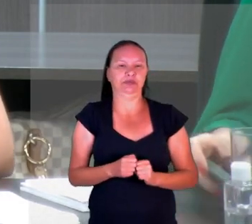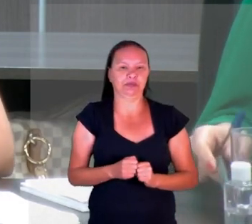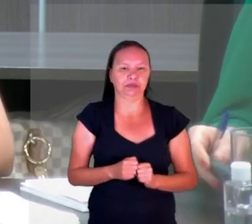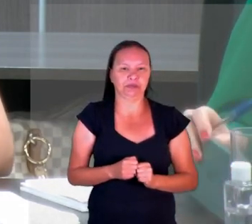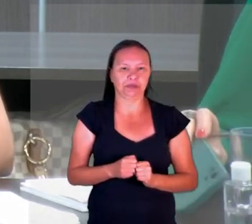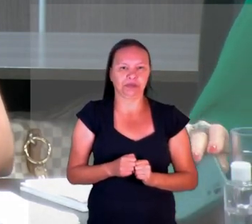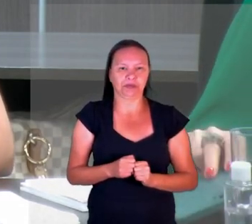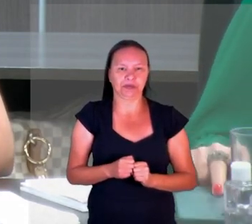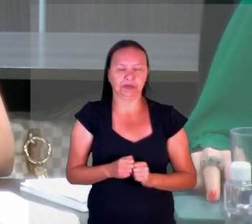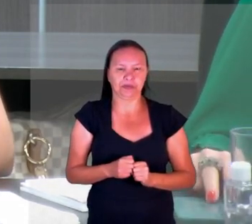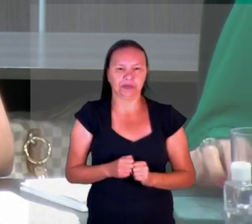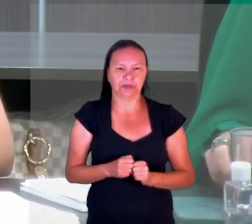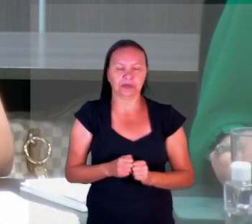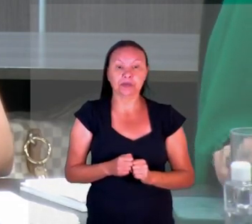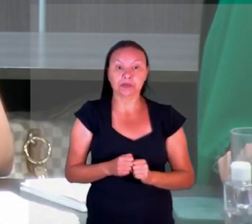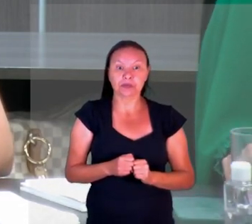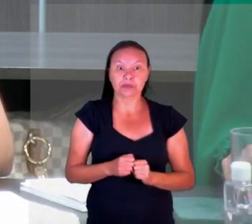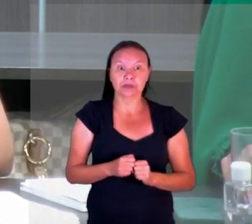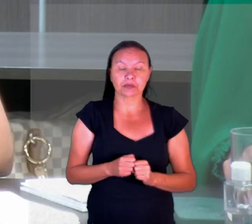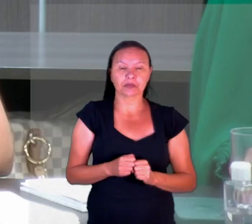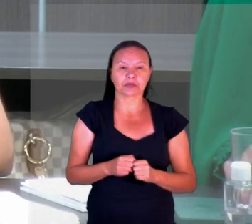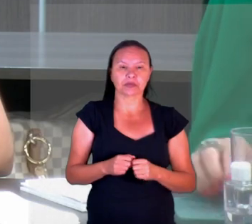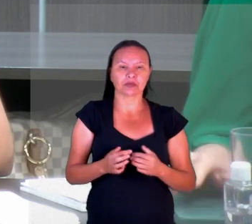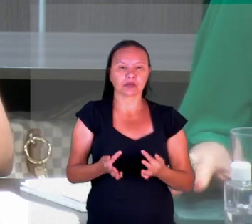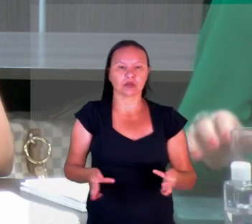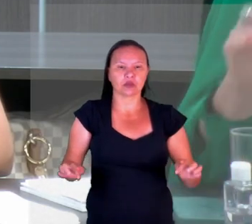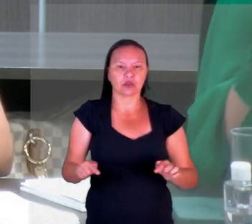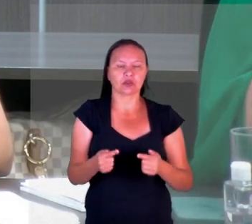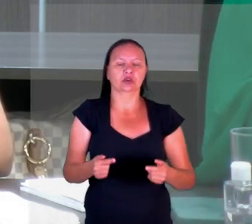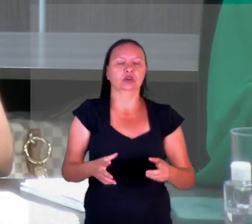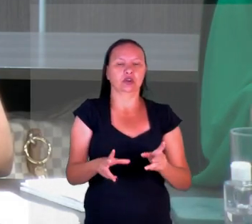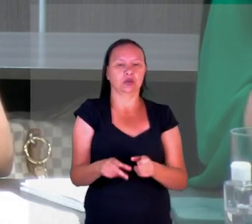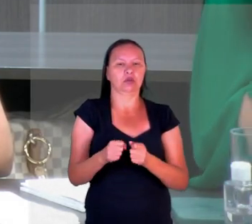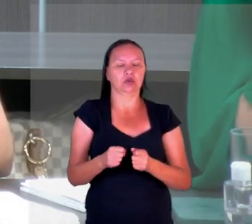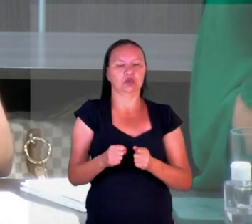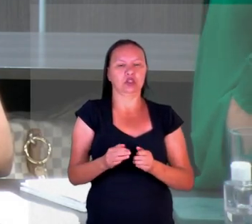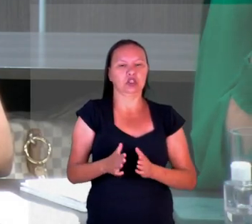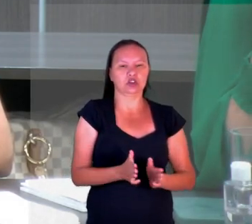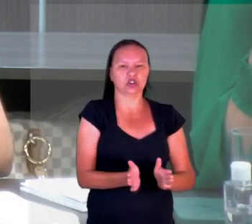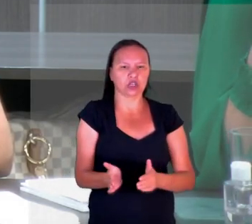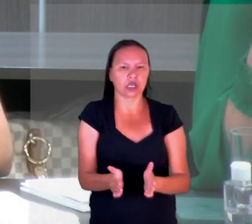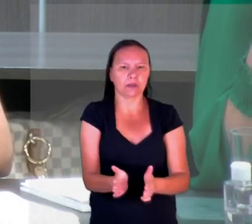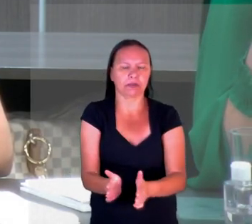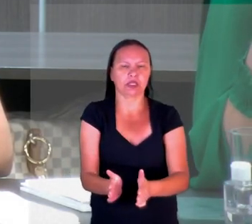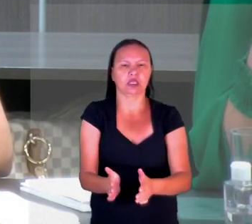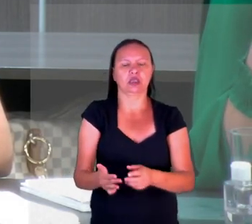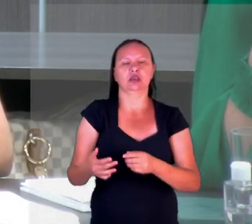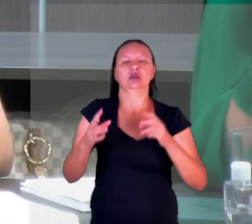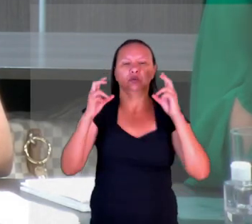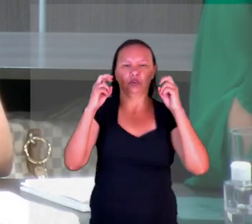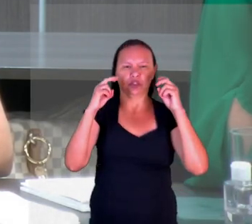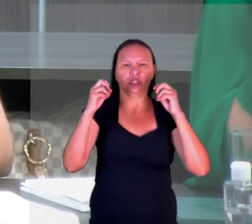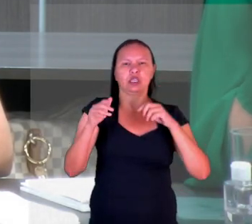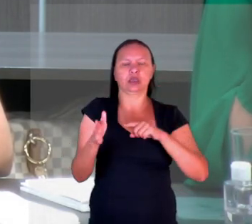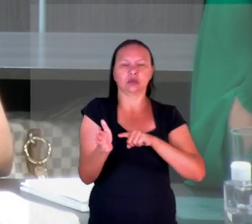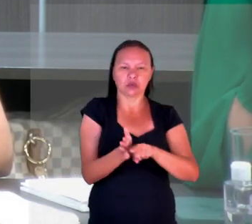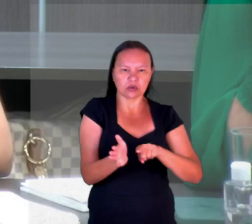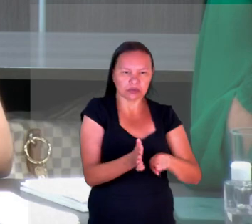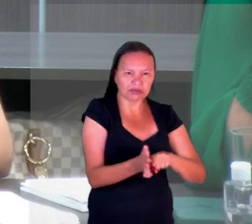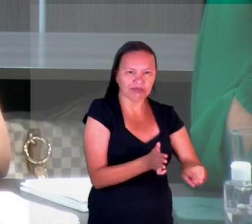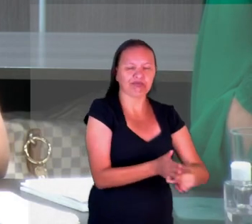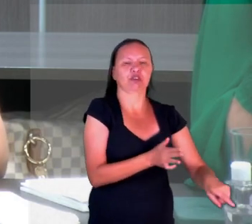Eh e na busca de traçar caminhos de traçar eh iniciativas estratégias